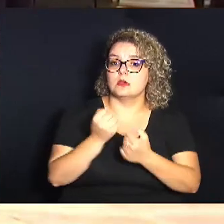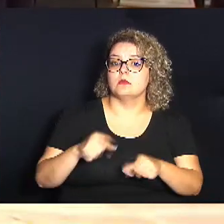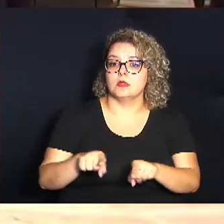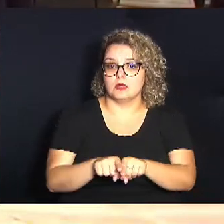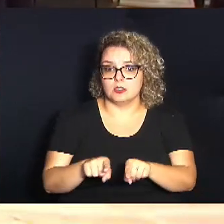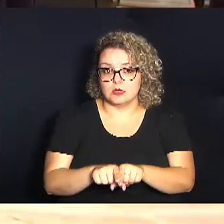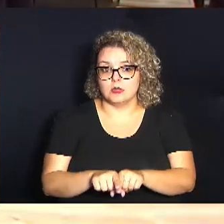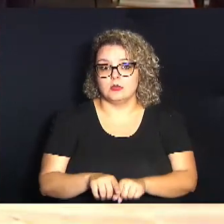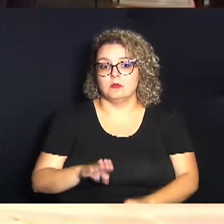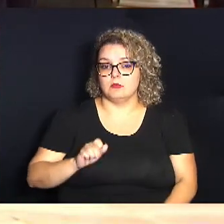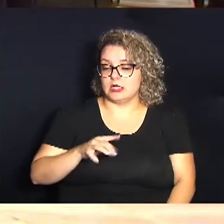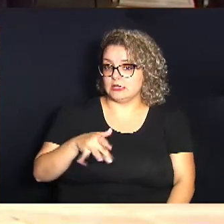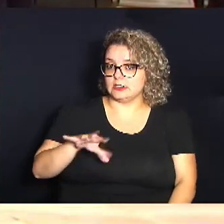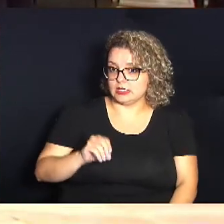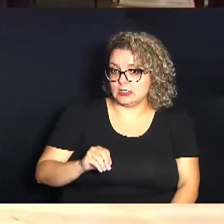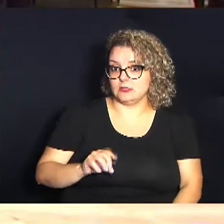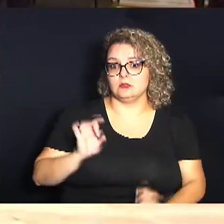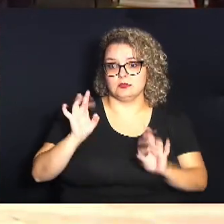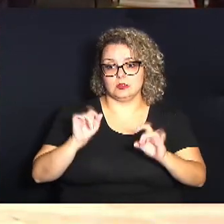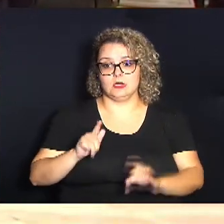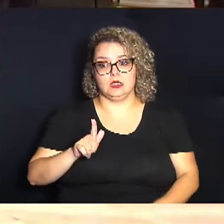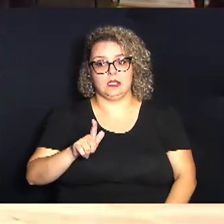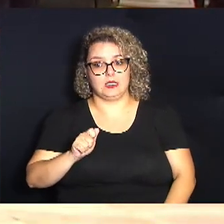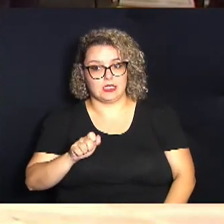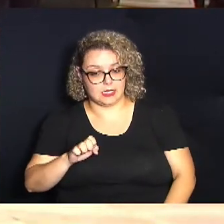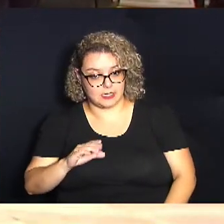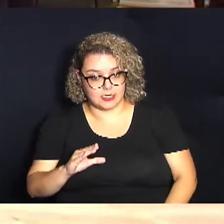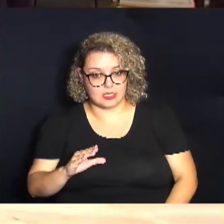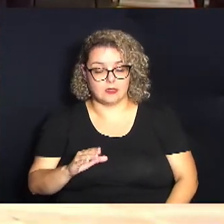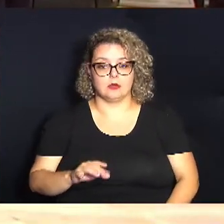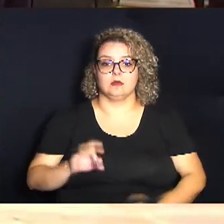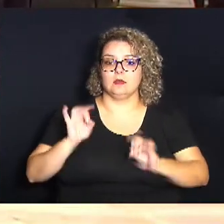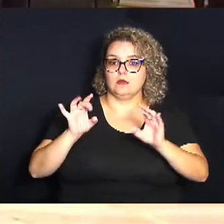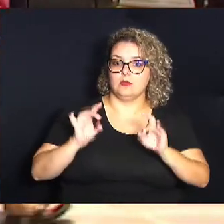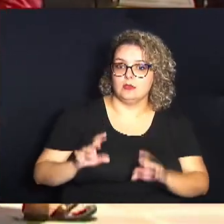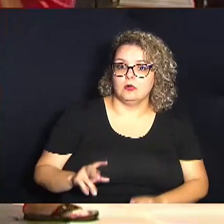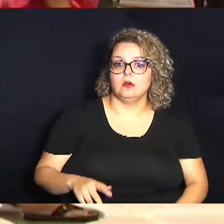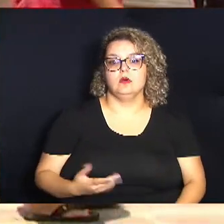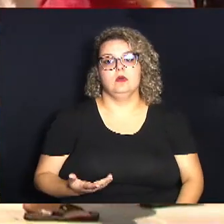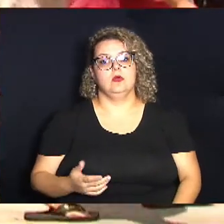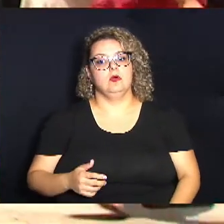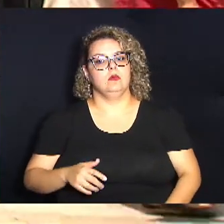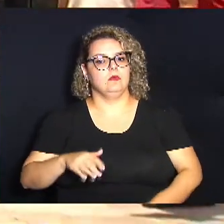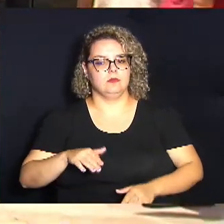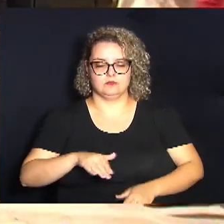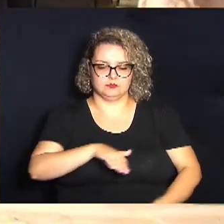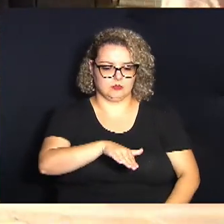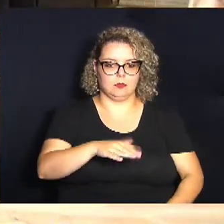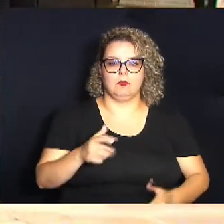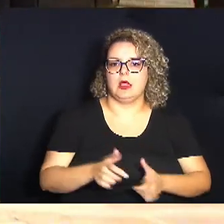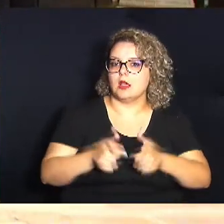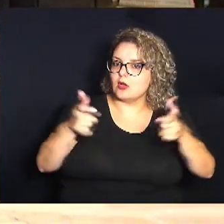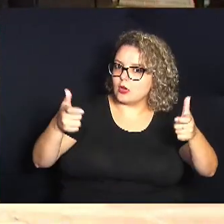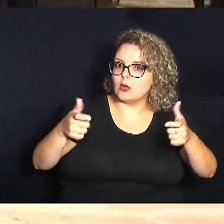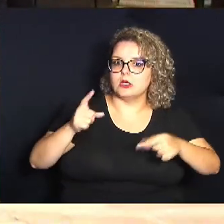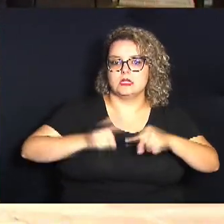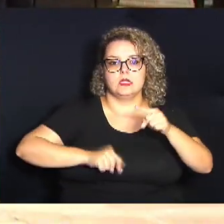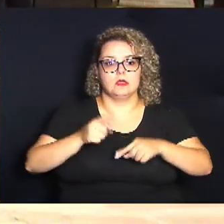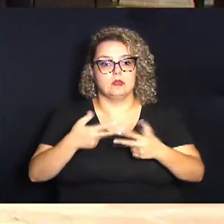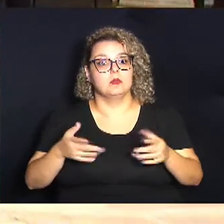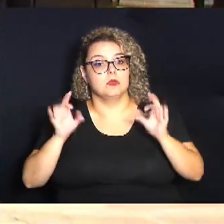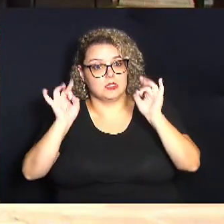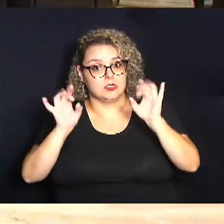batalhões especializados, como o BAEP, trabalhando com policiamento montado, viaturas maiores, né, equipamentos mais